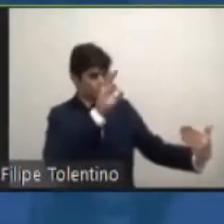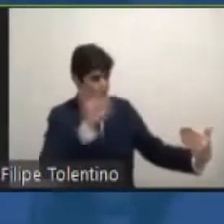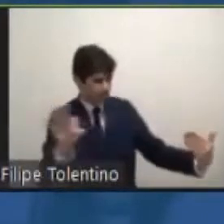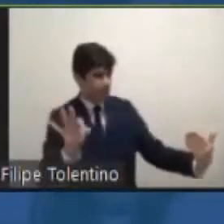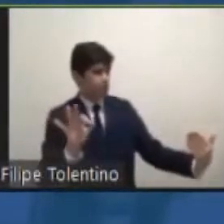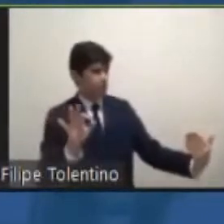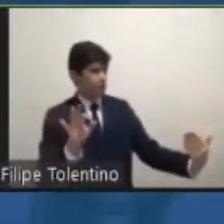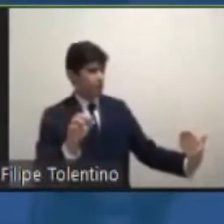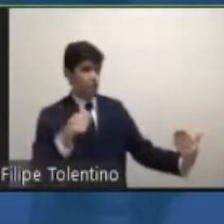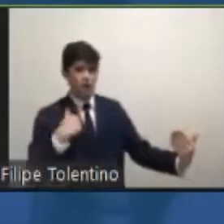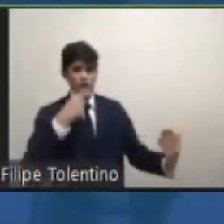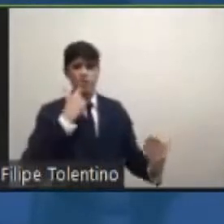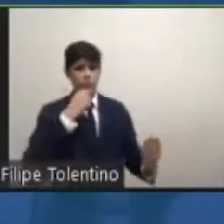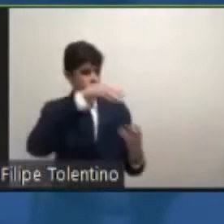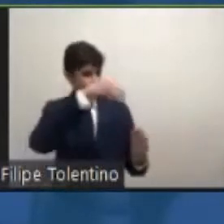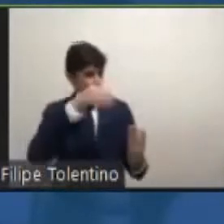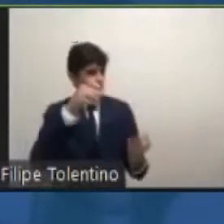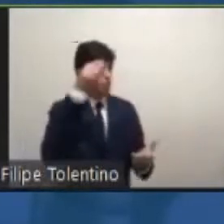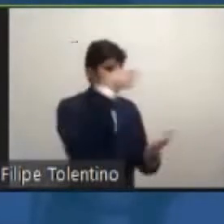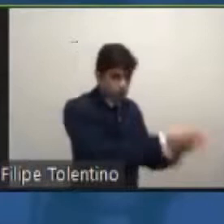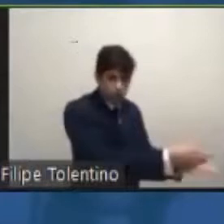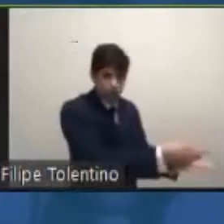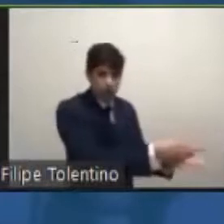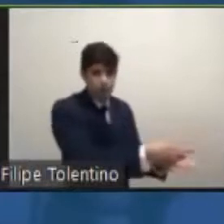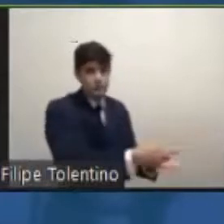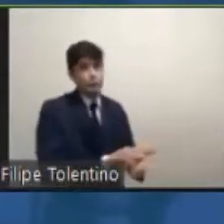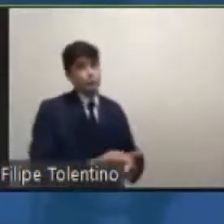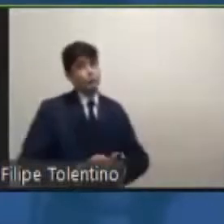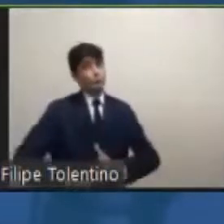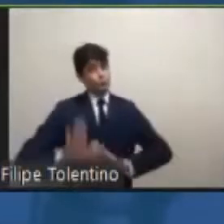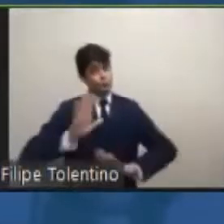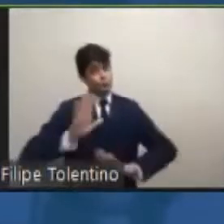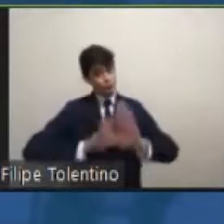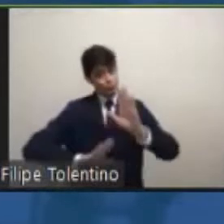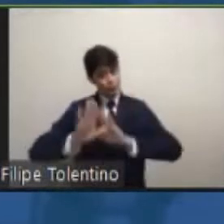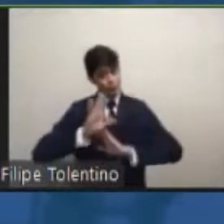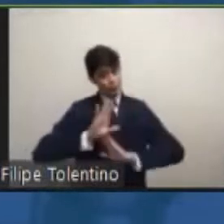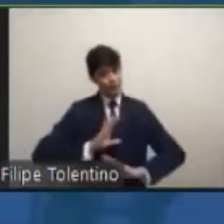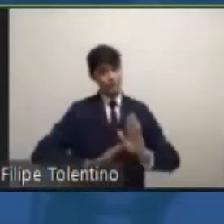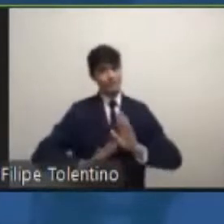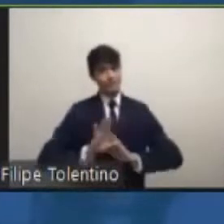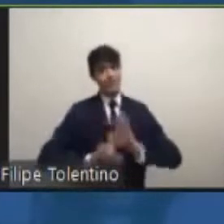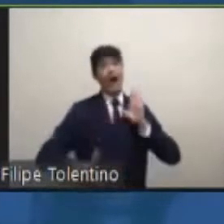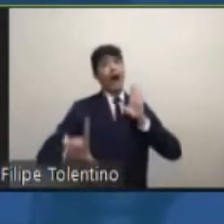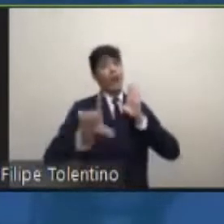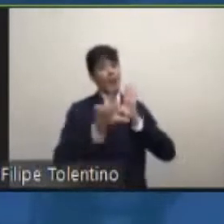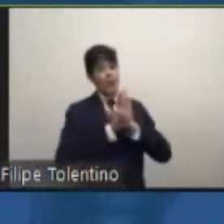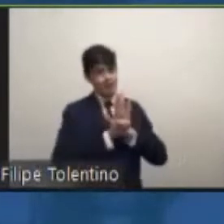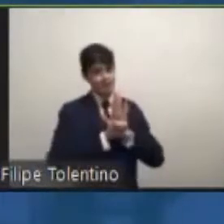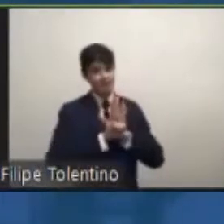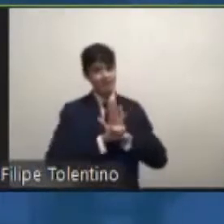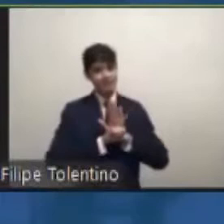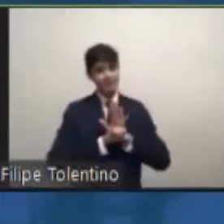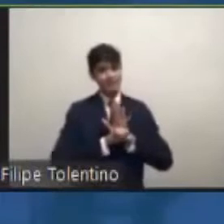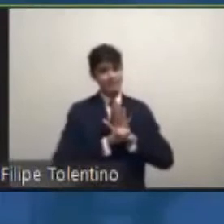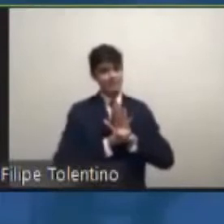Resolução 1021/80, foi emitida uma nova resolução de 2019 e havia grande expectativa de que ela ficasse atualizada com o entendimento atual,